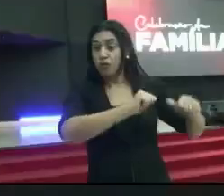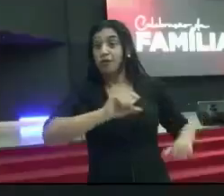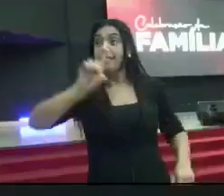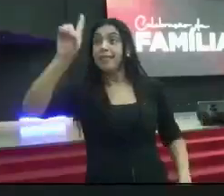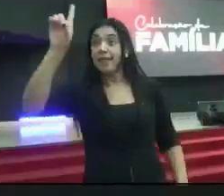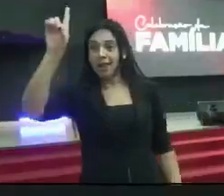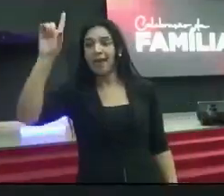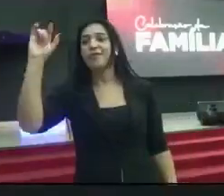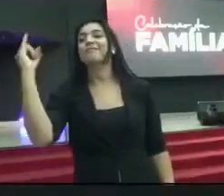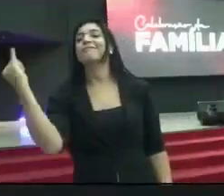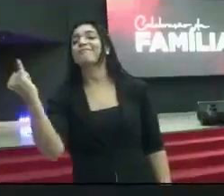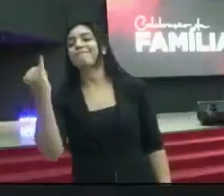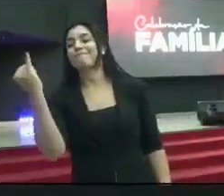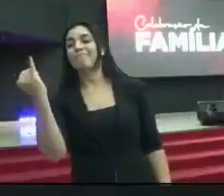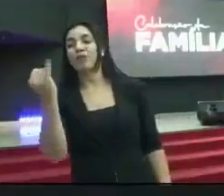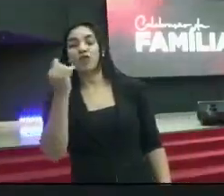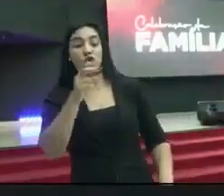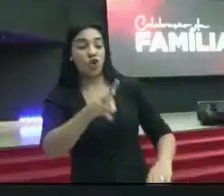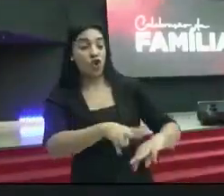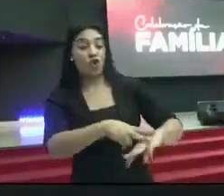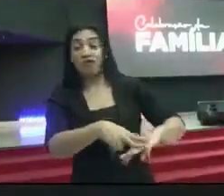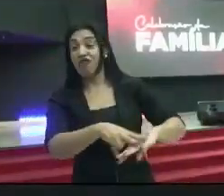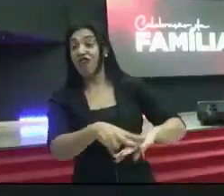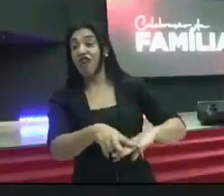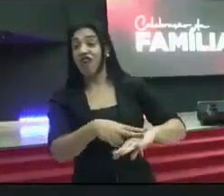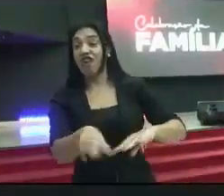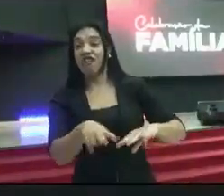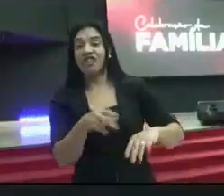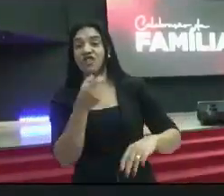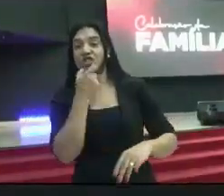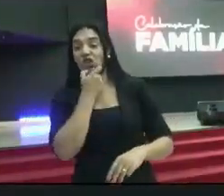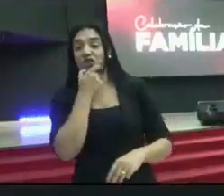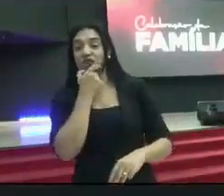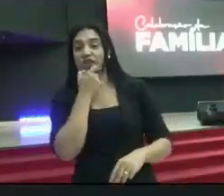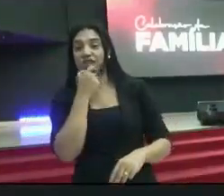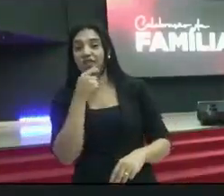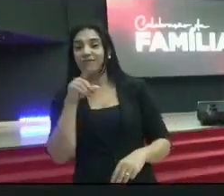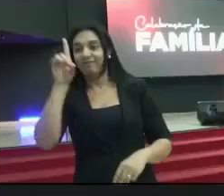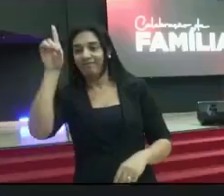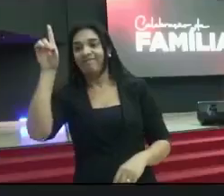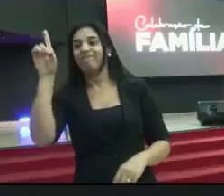Ele se importa com viúvas e solteirões.